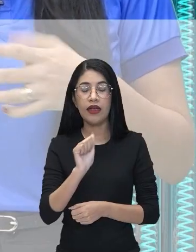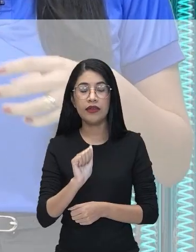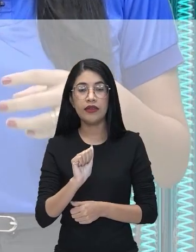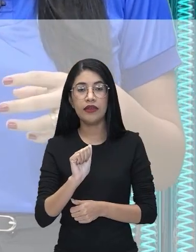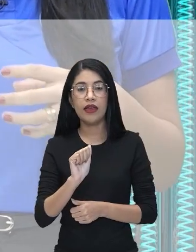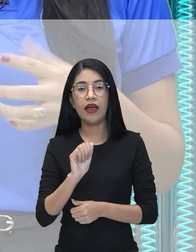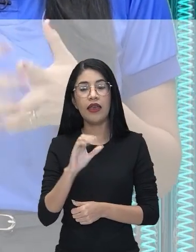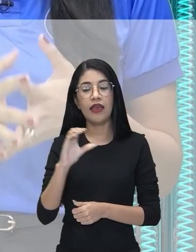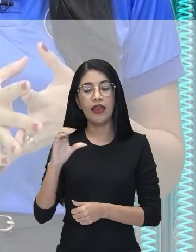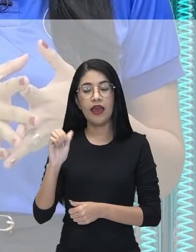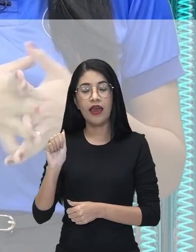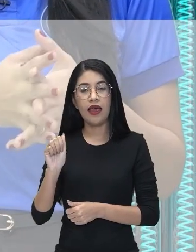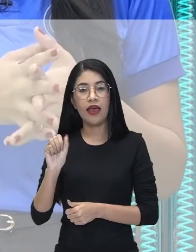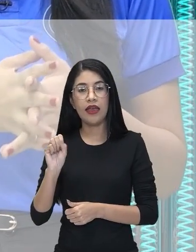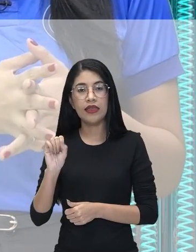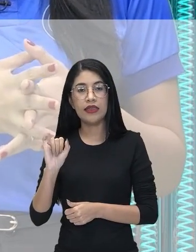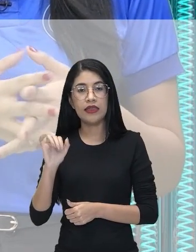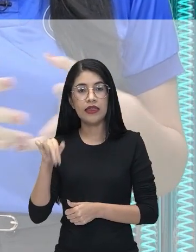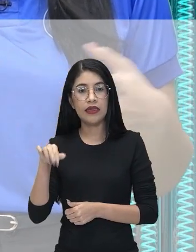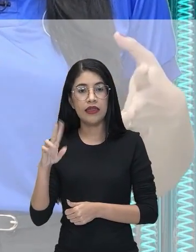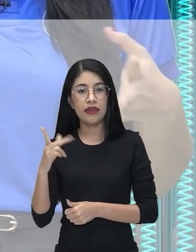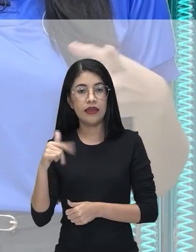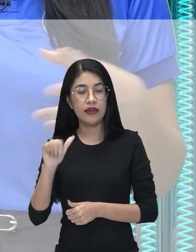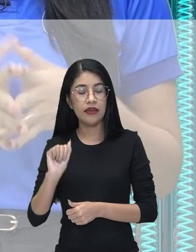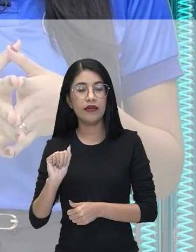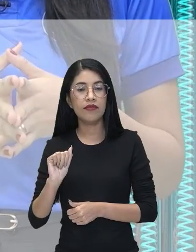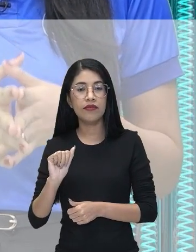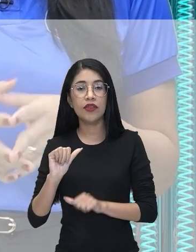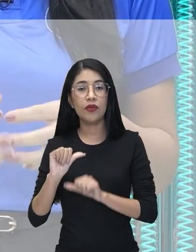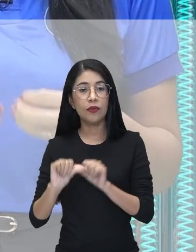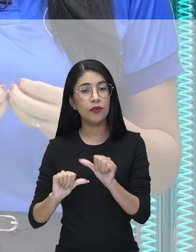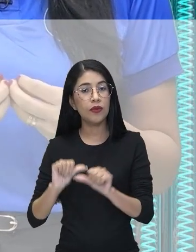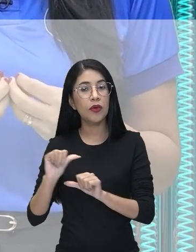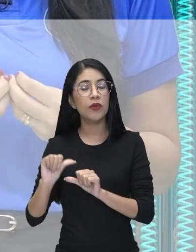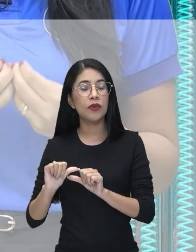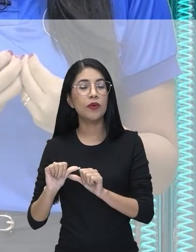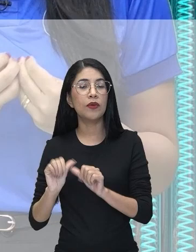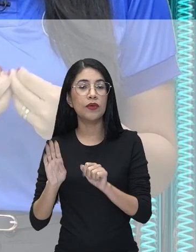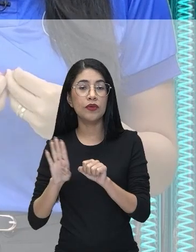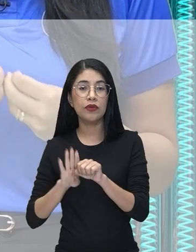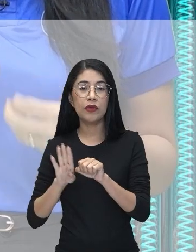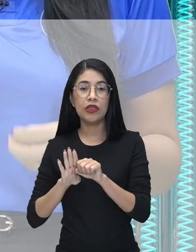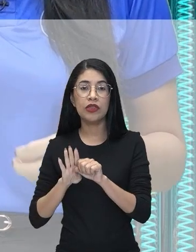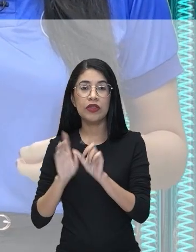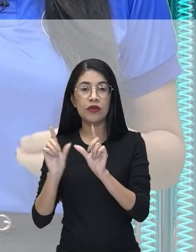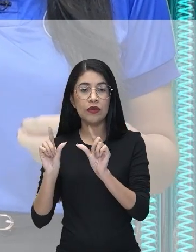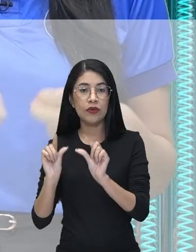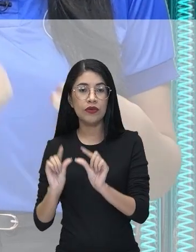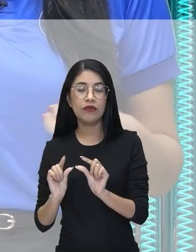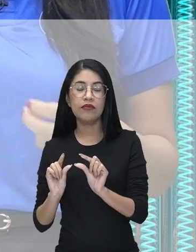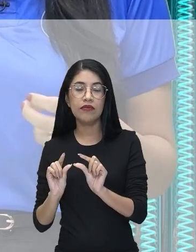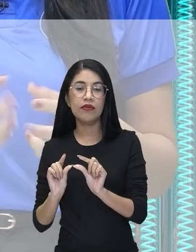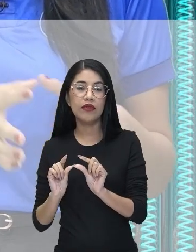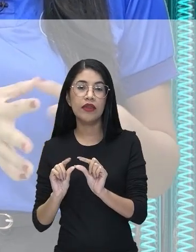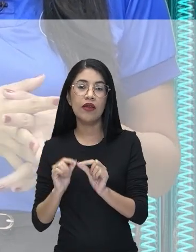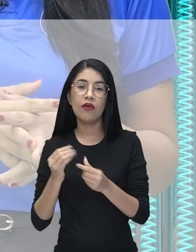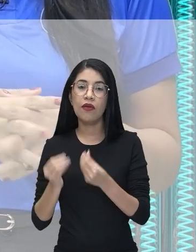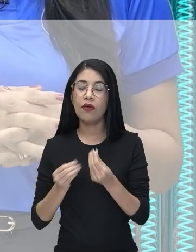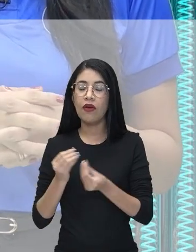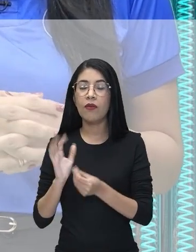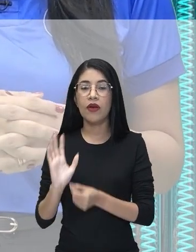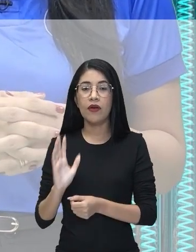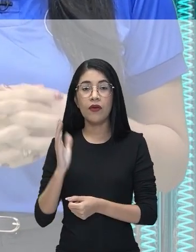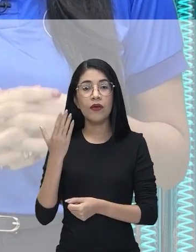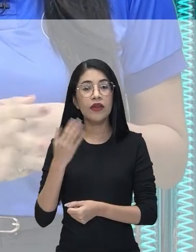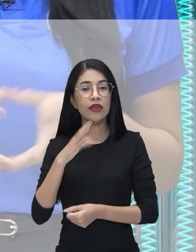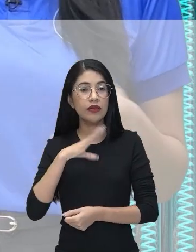casinha. Já virou um substantivo aí no diminutivo, para vocês verem aí na prática esse processo também